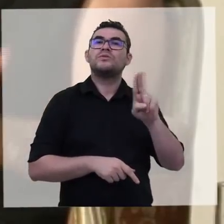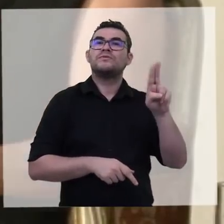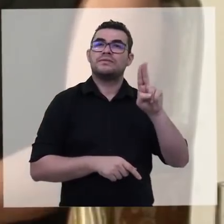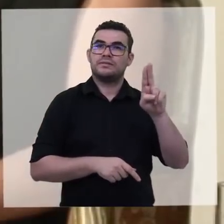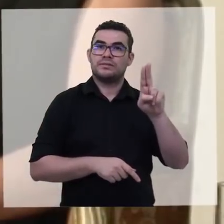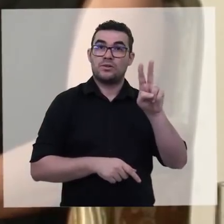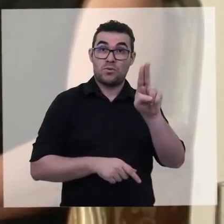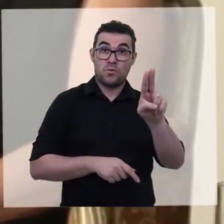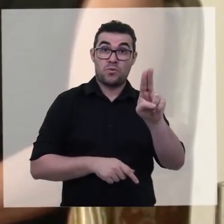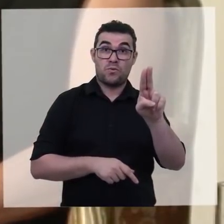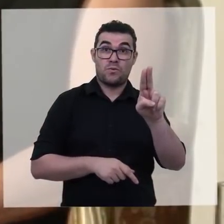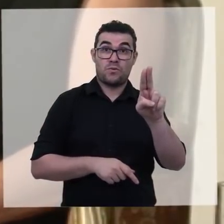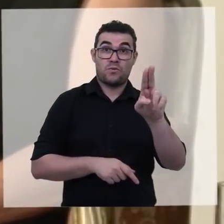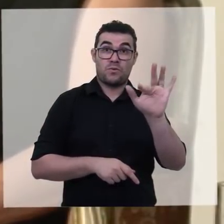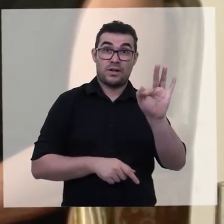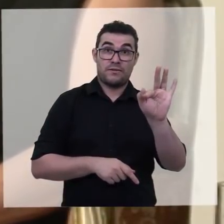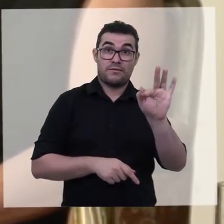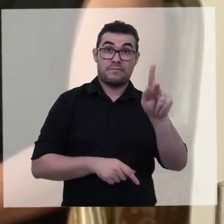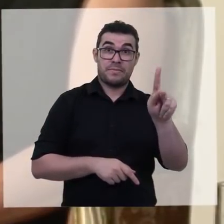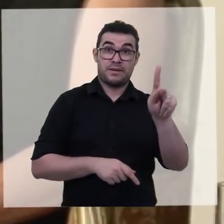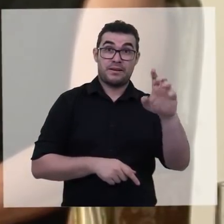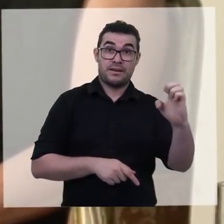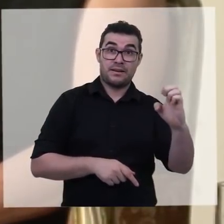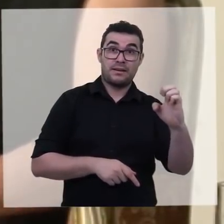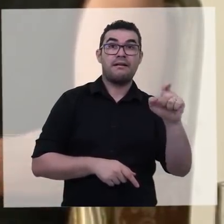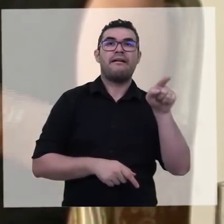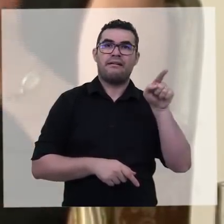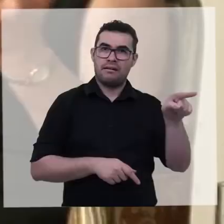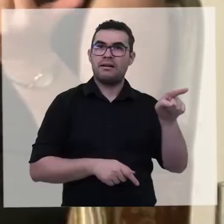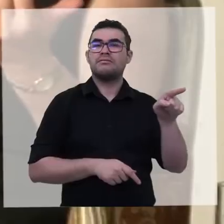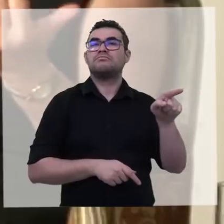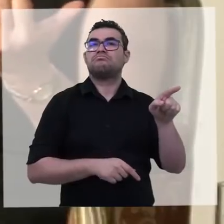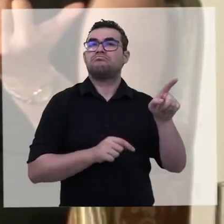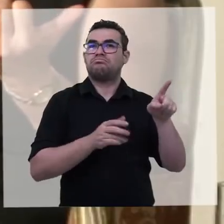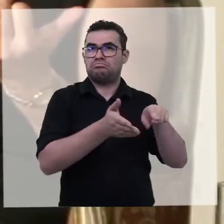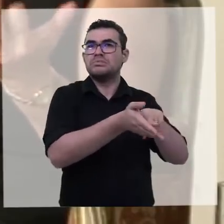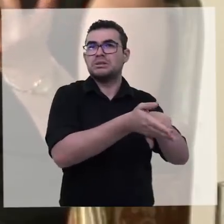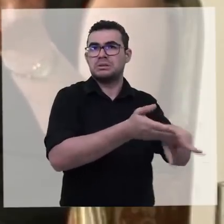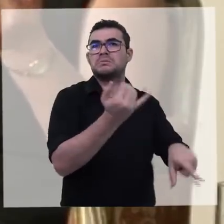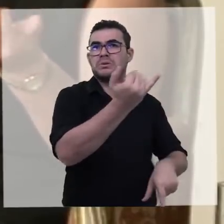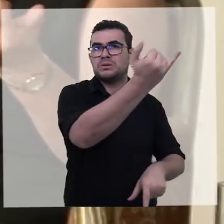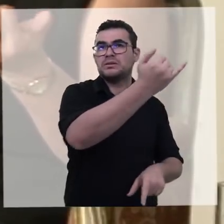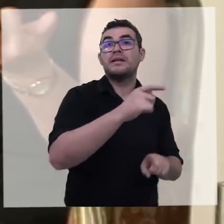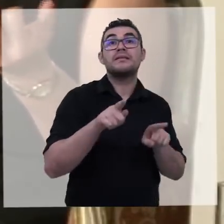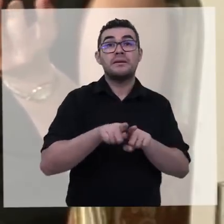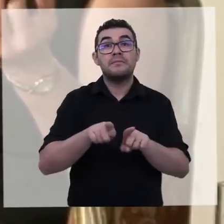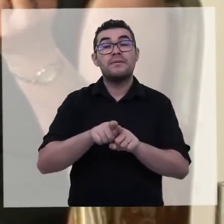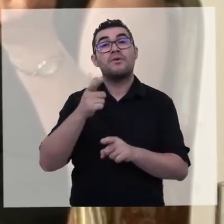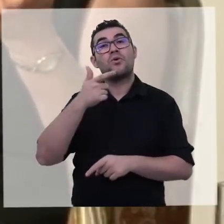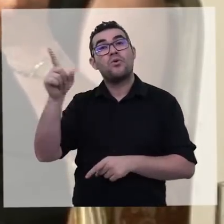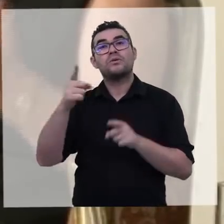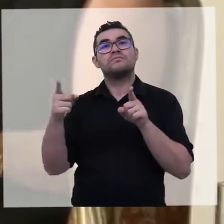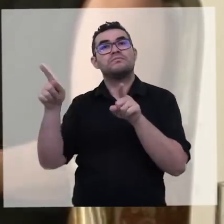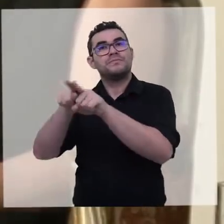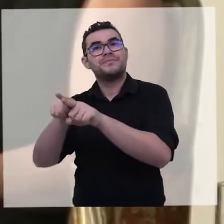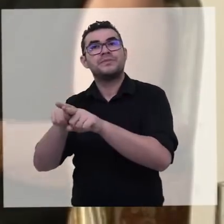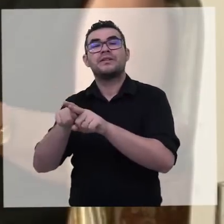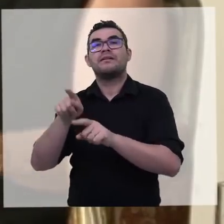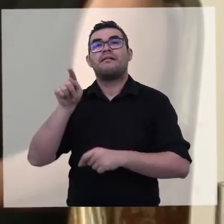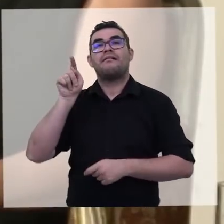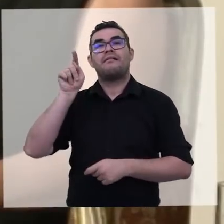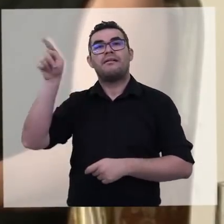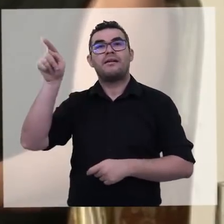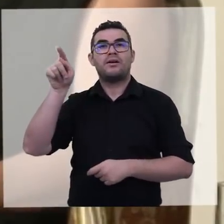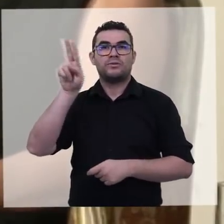mudanças climáticas no semiárido, né? E tenho uma parceria muito interessante com Portugal, que foi